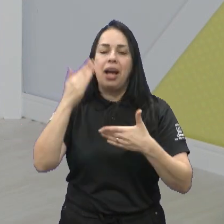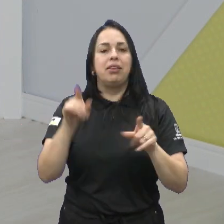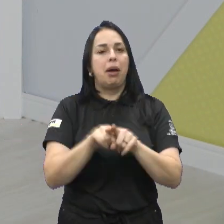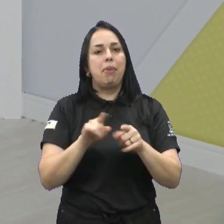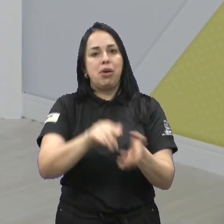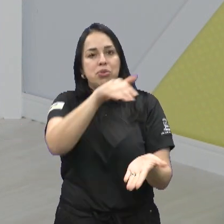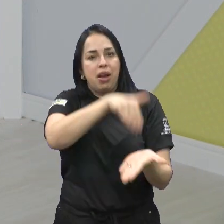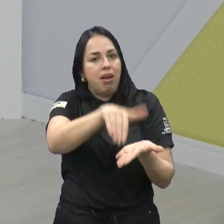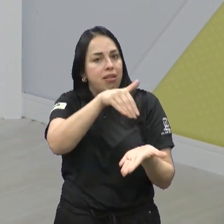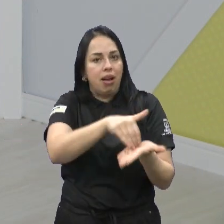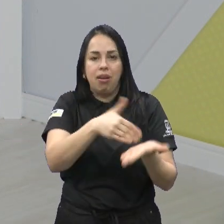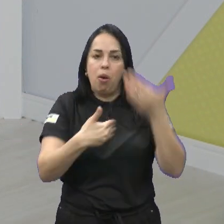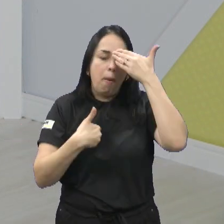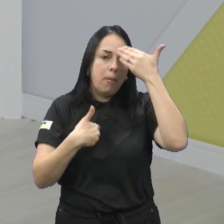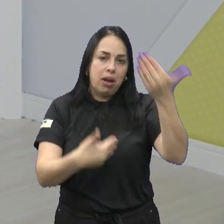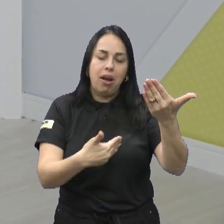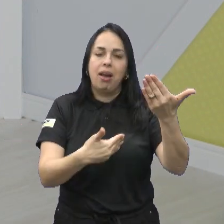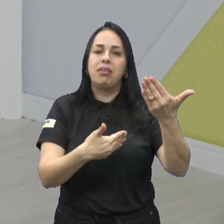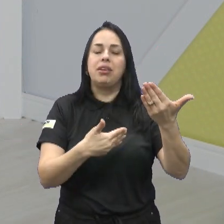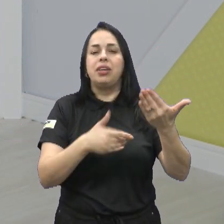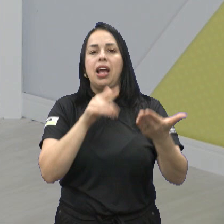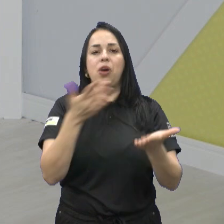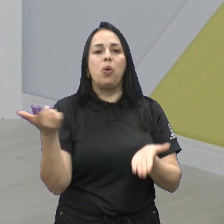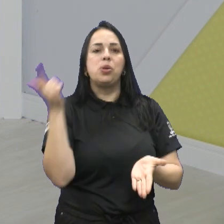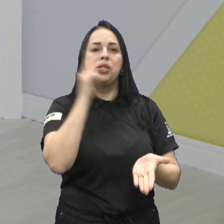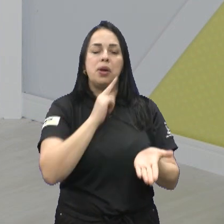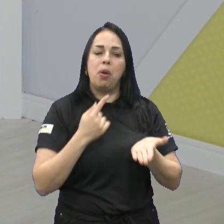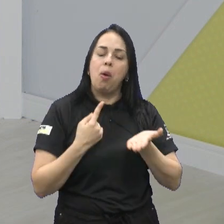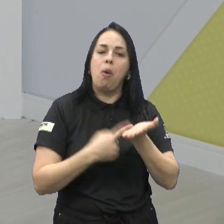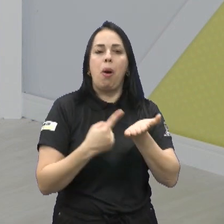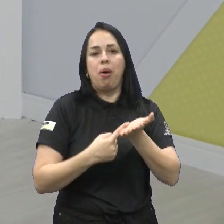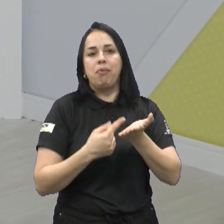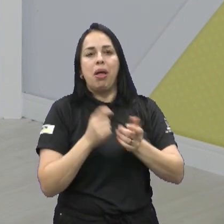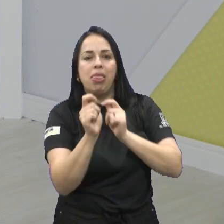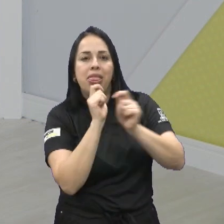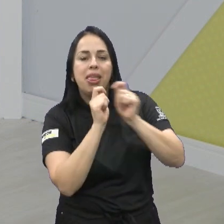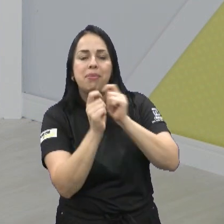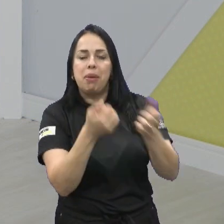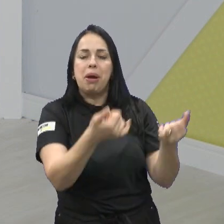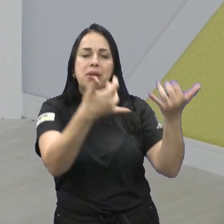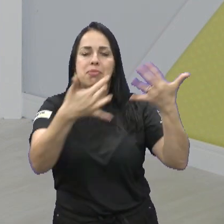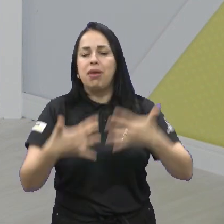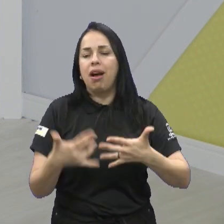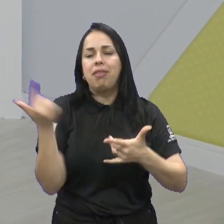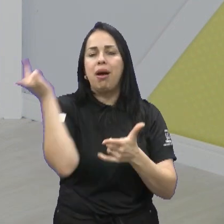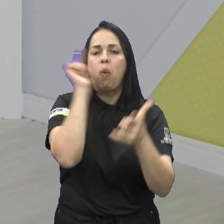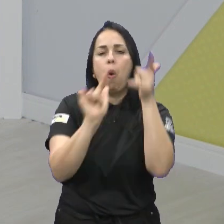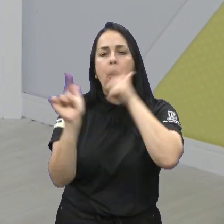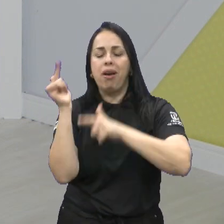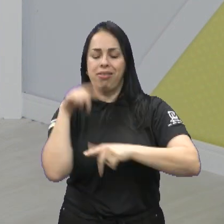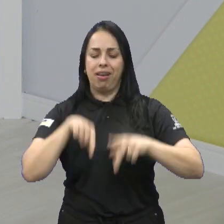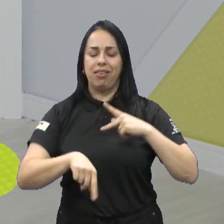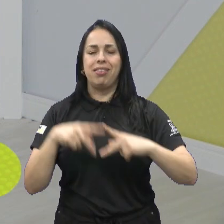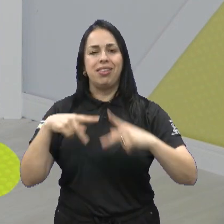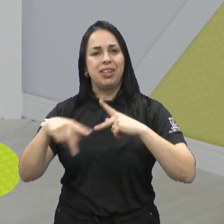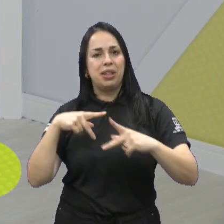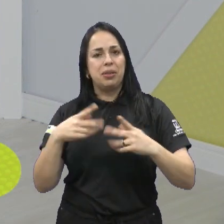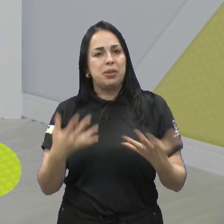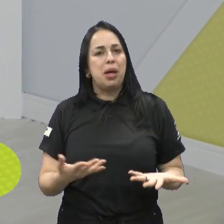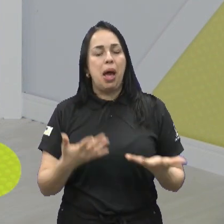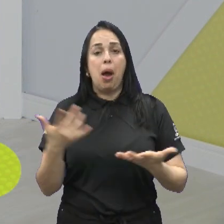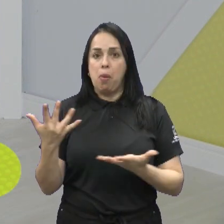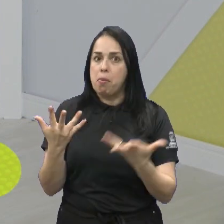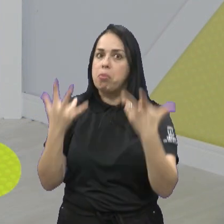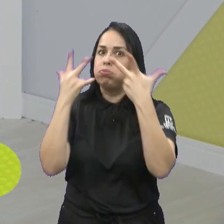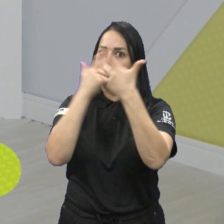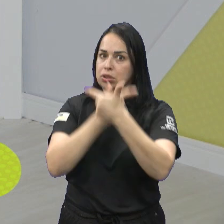Tiago Dias gentilmente arrumou um tempinho na agenda para nos atender e falar um pouco mais dessa conquista de São José dos Campos. Uma bela conquista para a